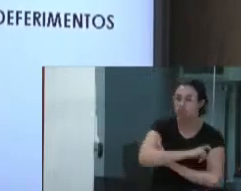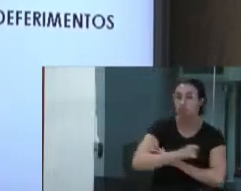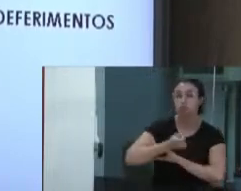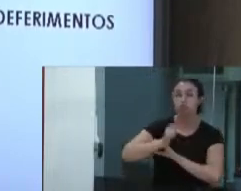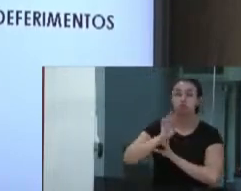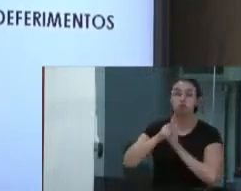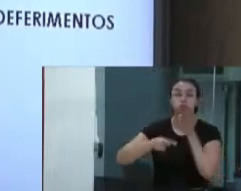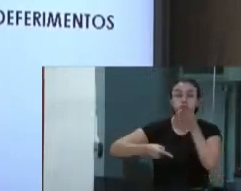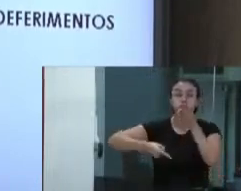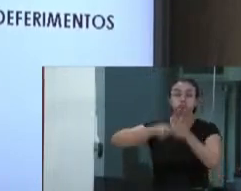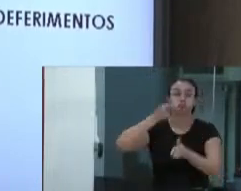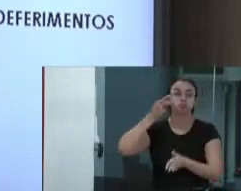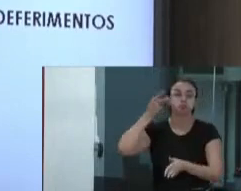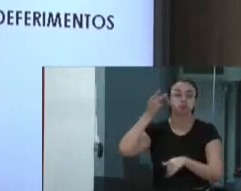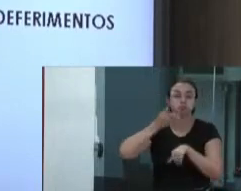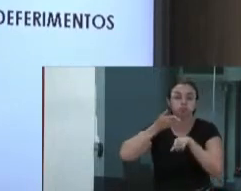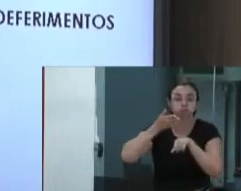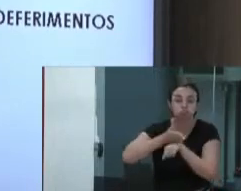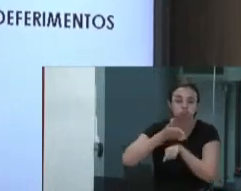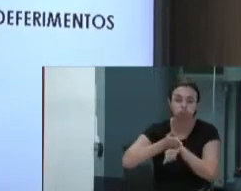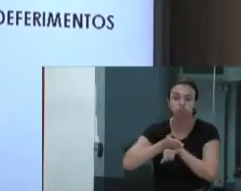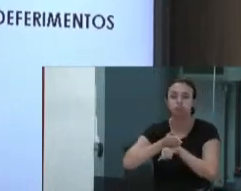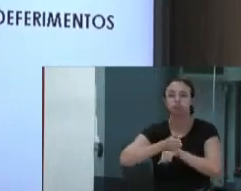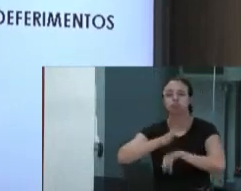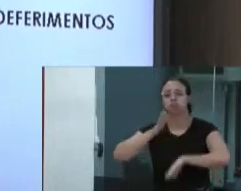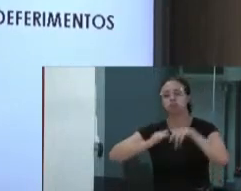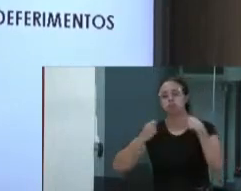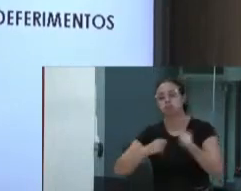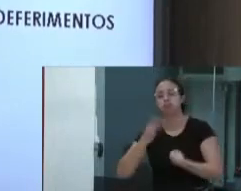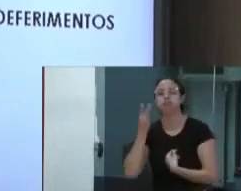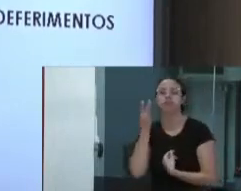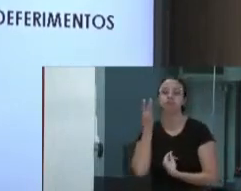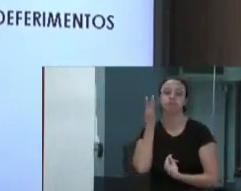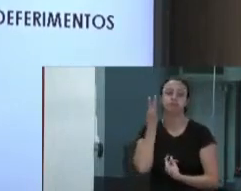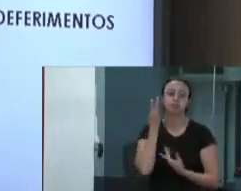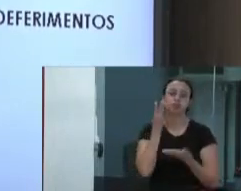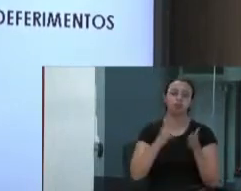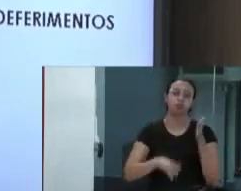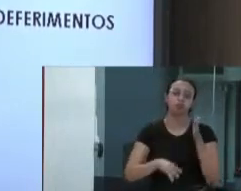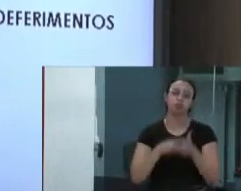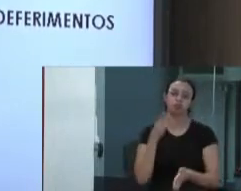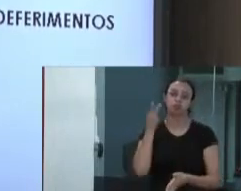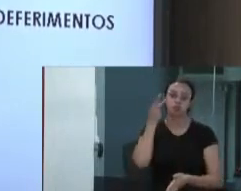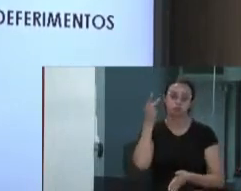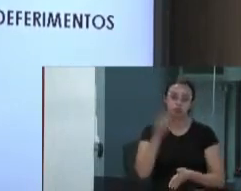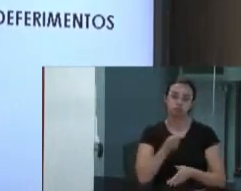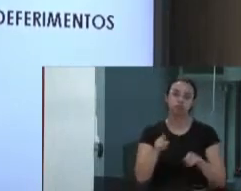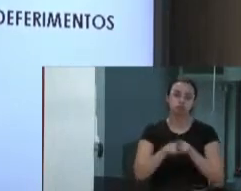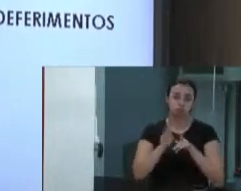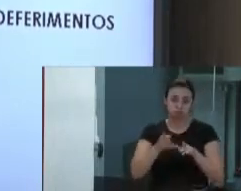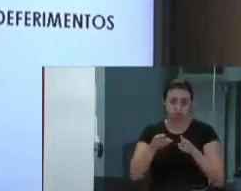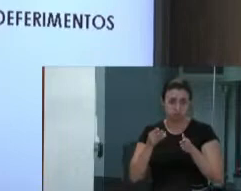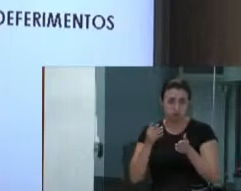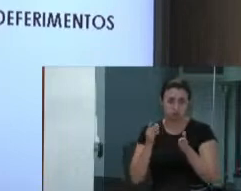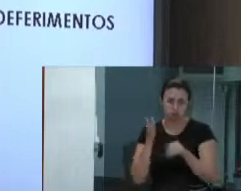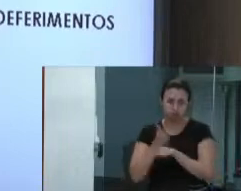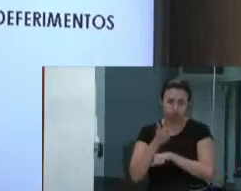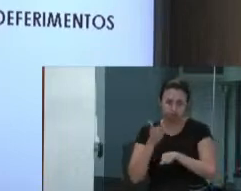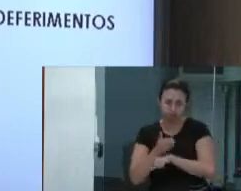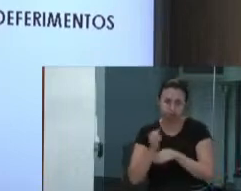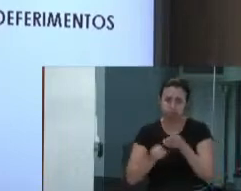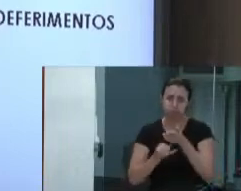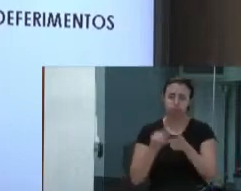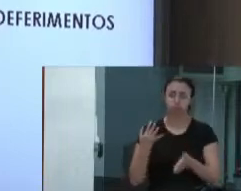solicitações. Né? Então, tem casos que demandam, né, as 3 visitas, já teve casos até mais do que isso, porque tem um recurso, a